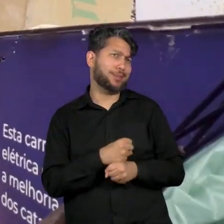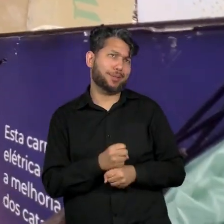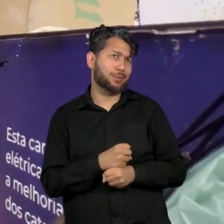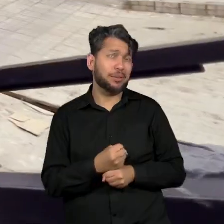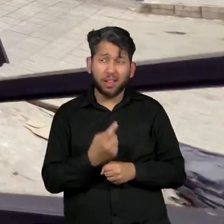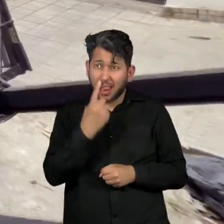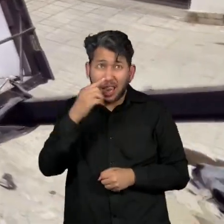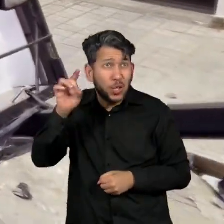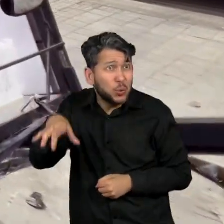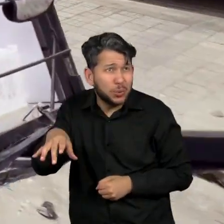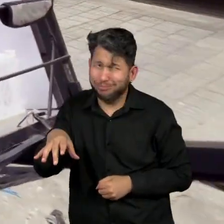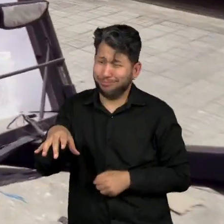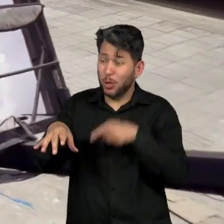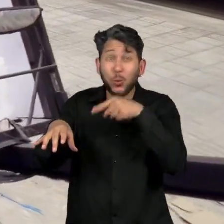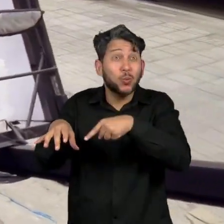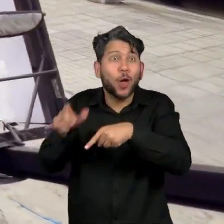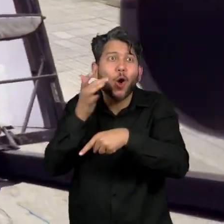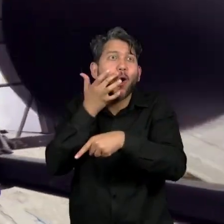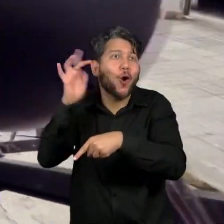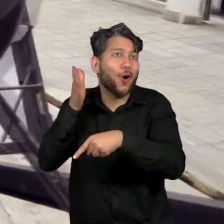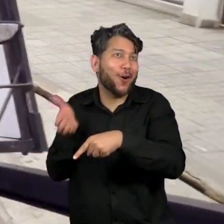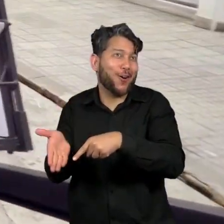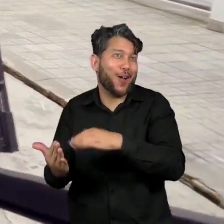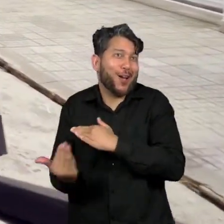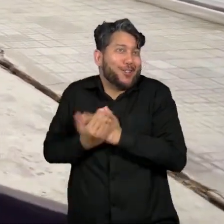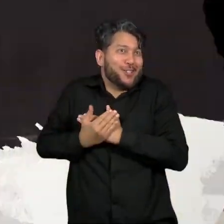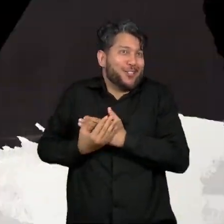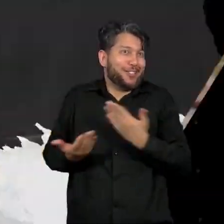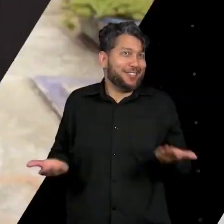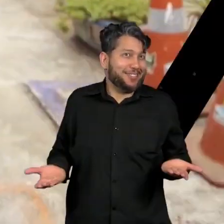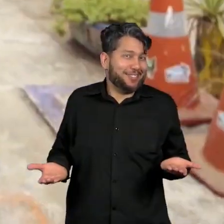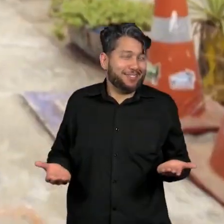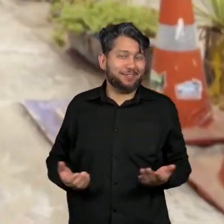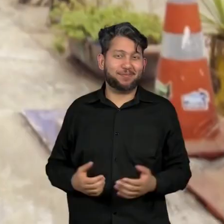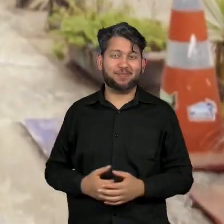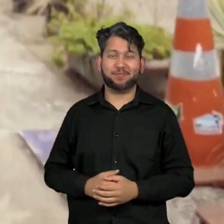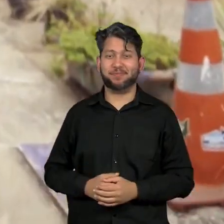muito ouro. Ninguém sabe, não tem a noção o que o lixo pode transformar.